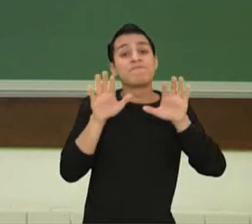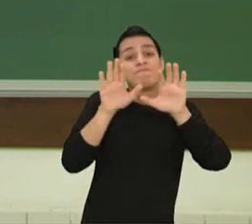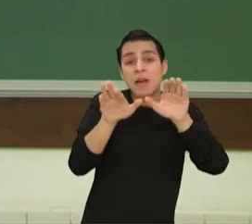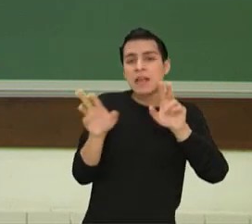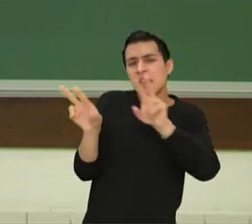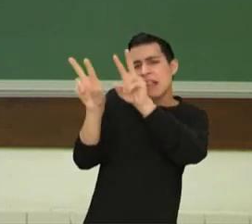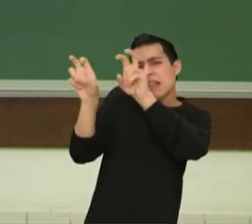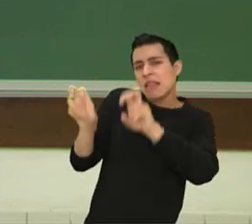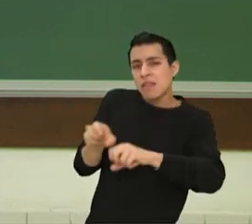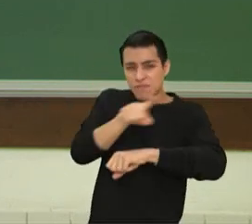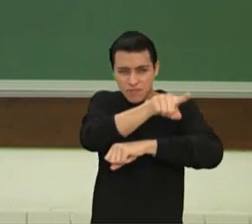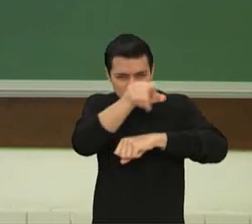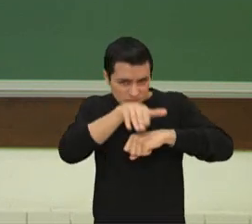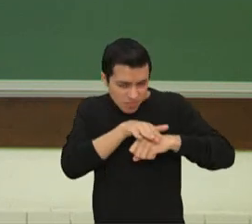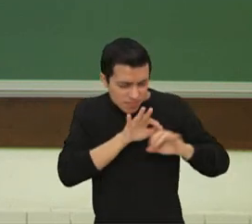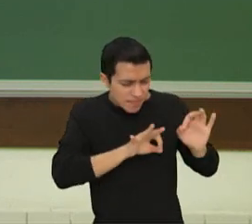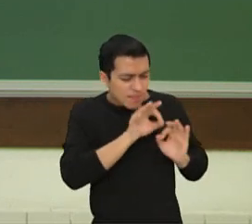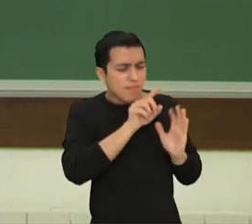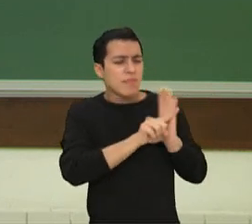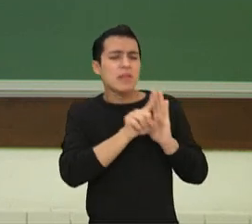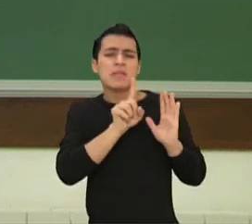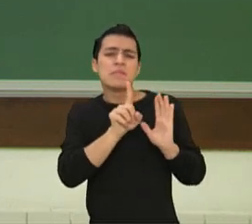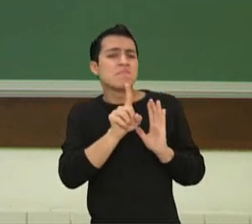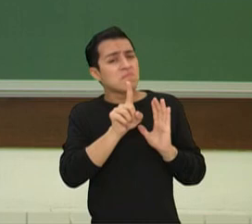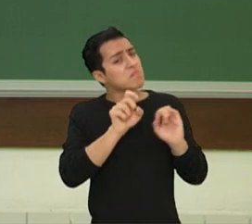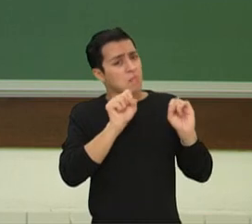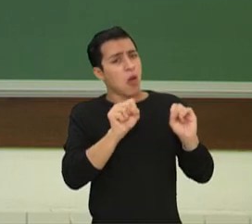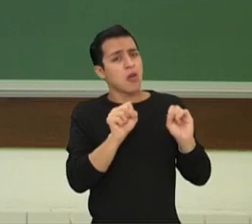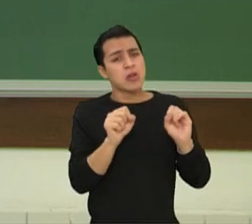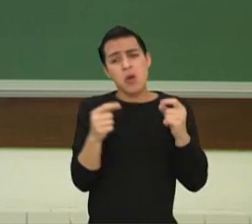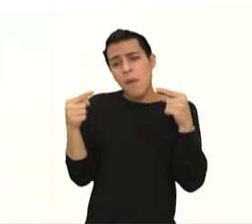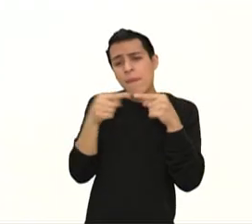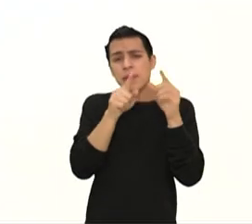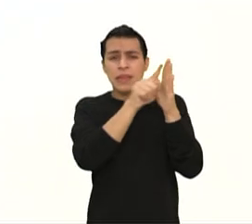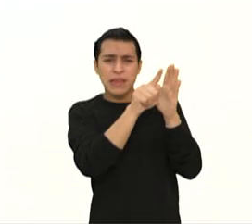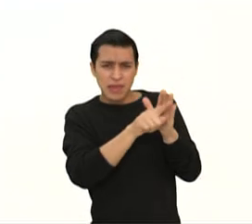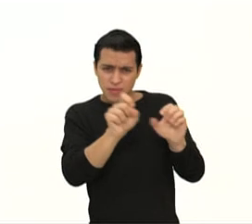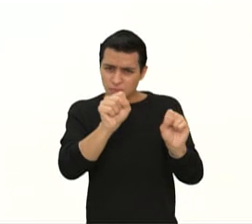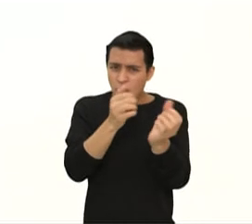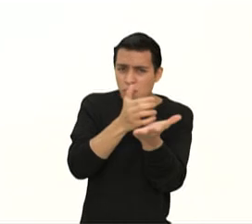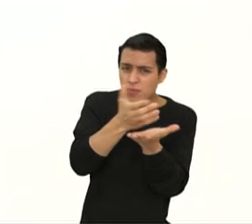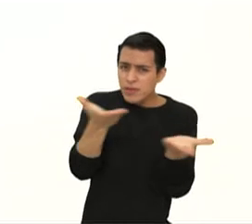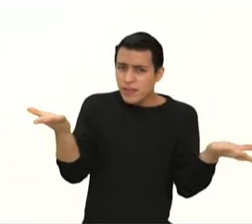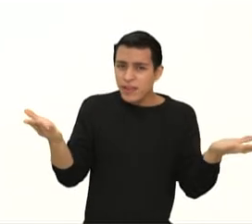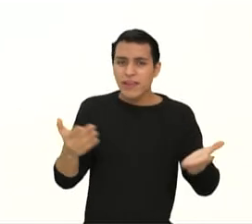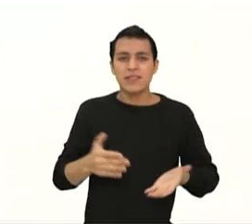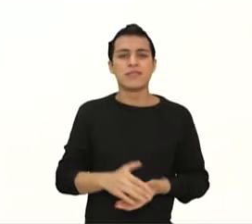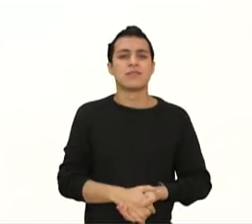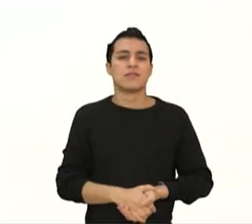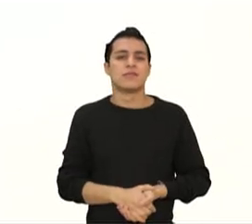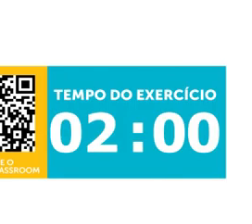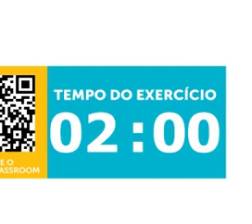Sobre esse tema, elabore uma pergunta que poderia fazer parte de uma enquete, Pode começar.